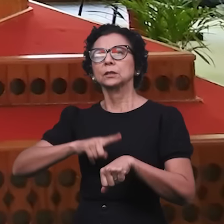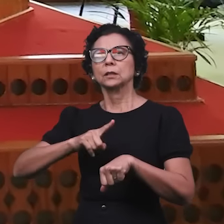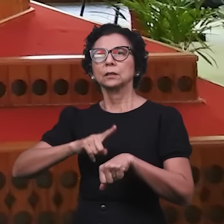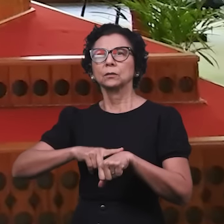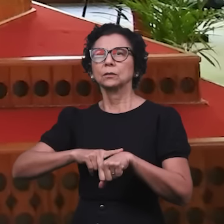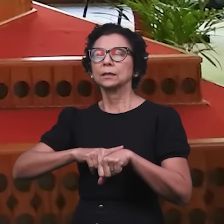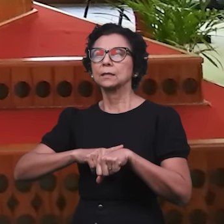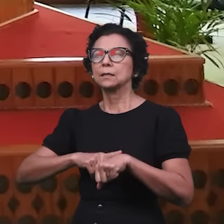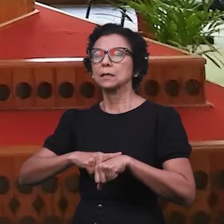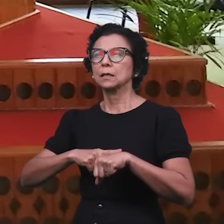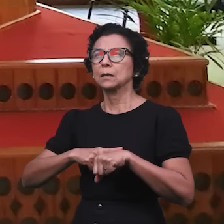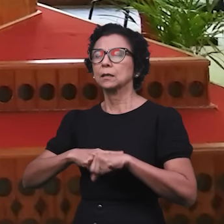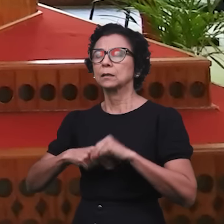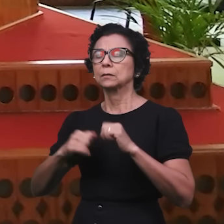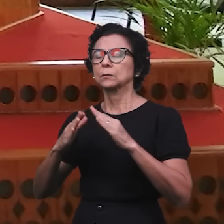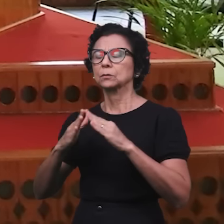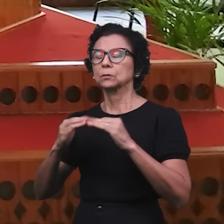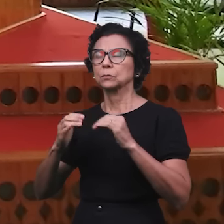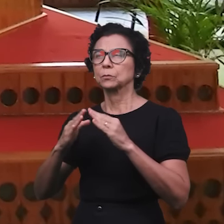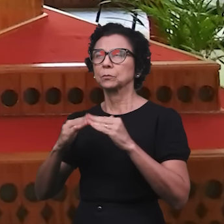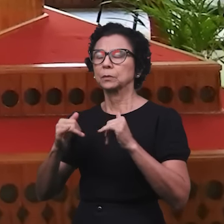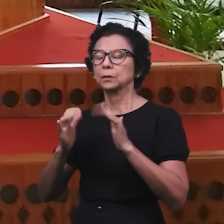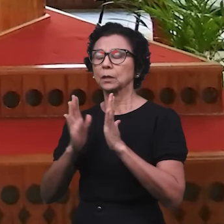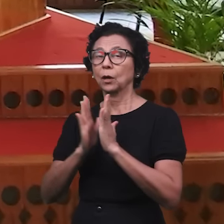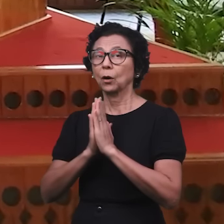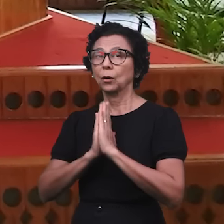suplico a ti em oração,